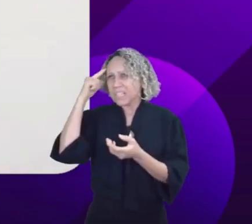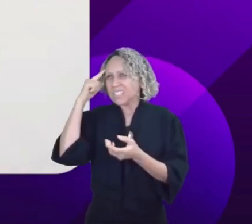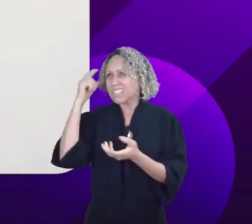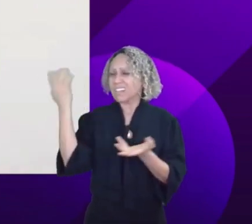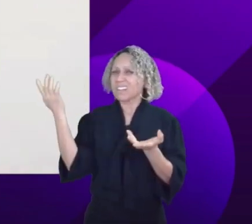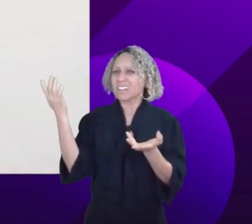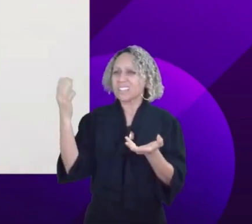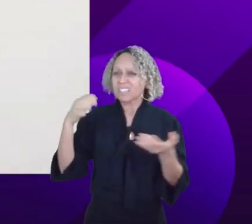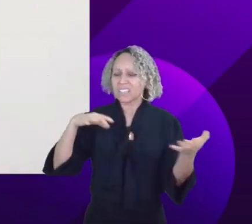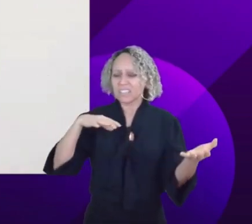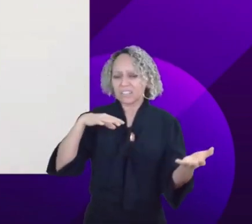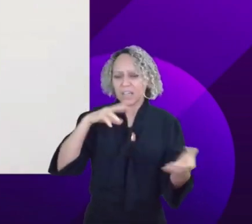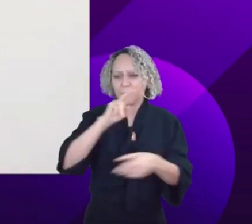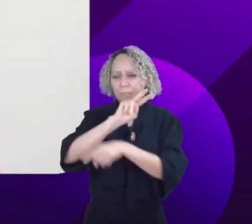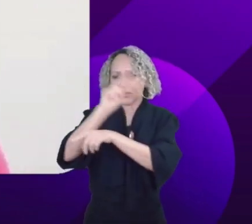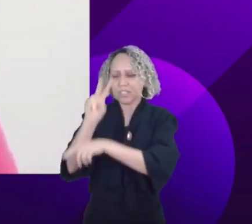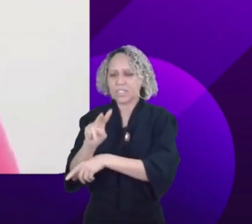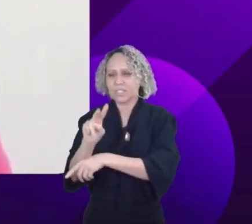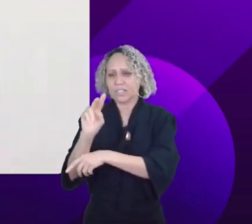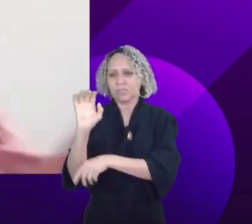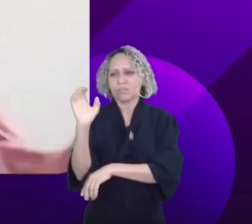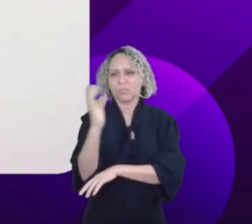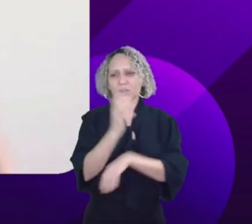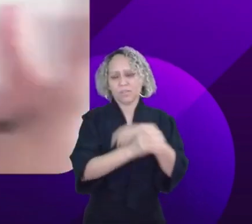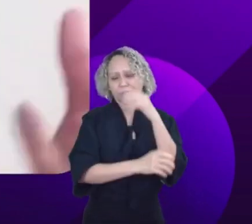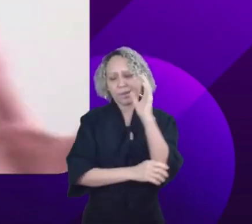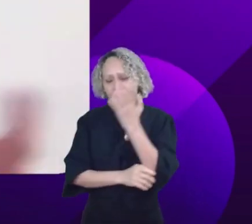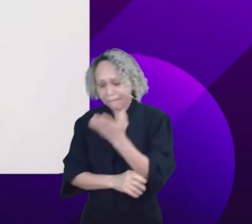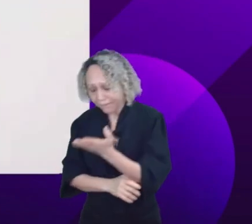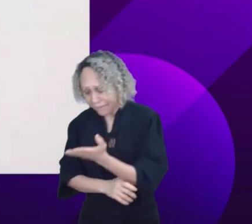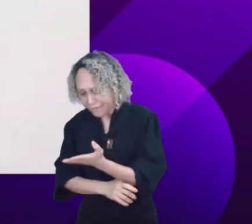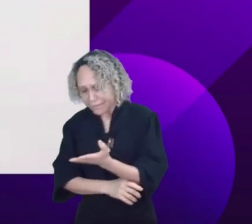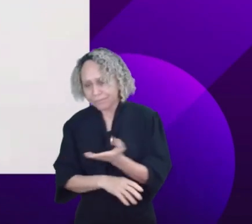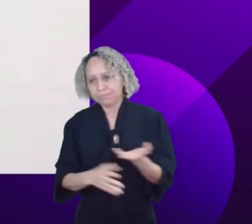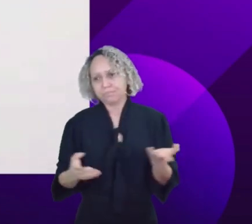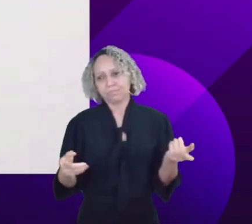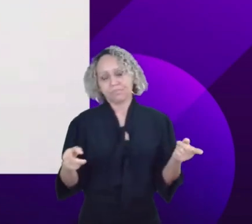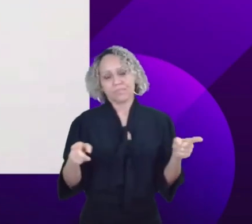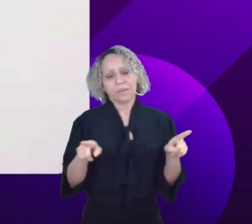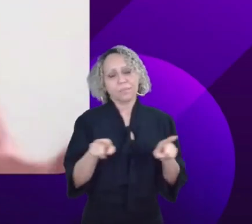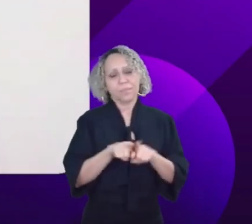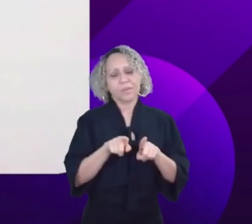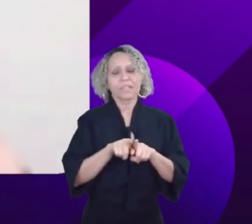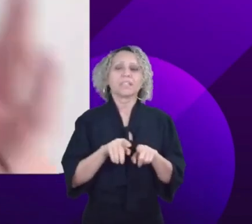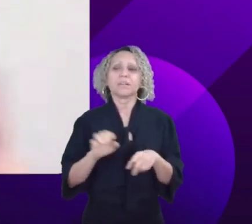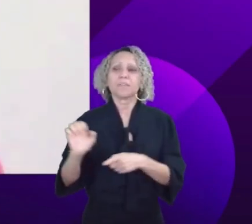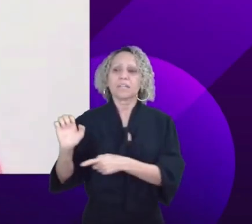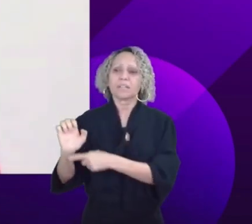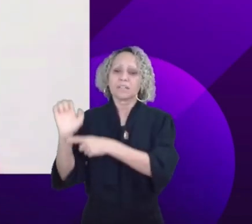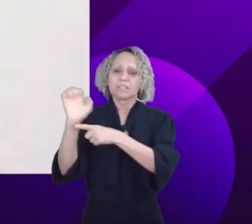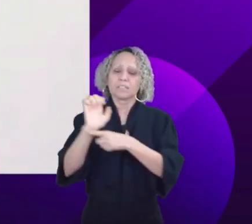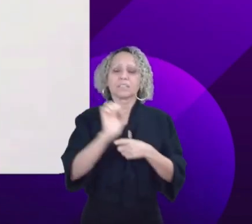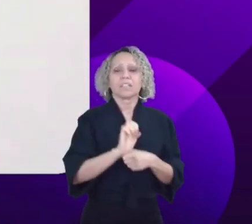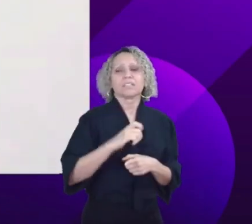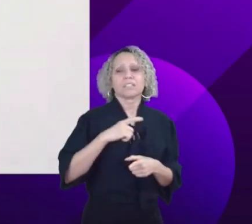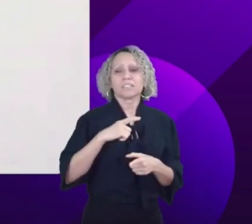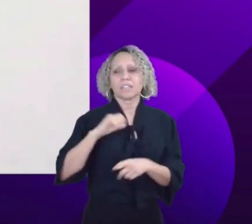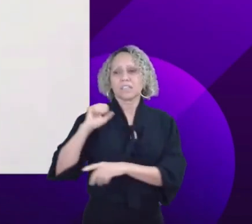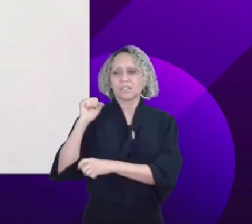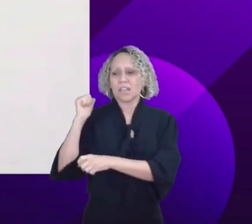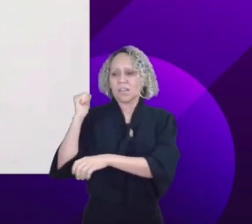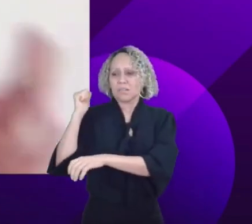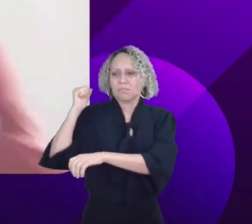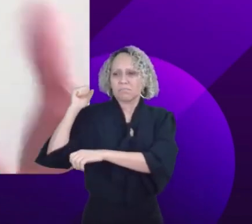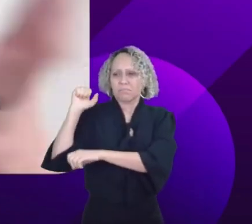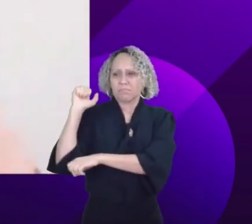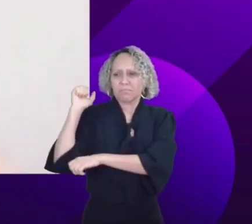outras situações, né, de desmatamento de outros estados, que acabam fazendo com que hajam bloqueios, né, climáticos